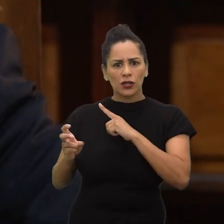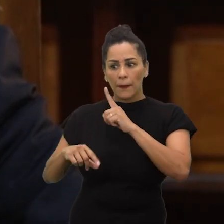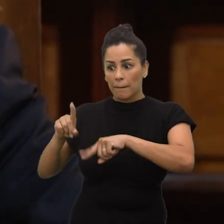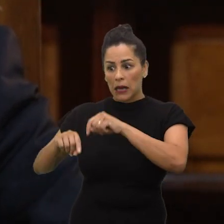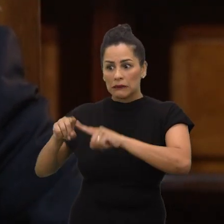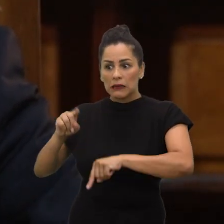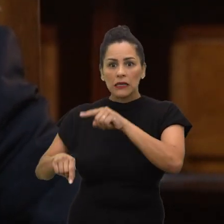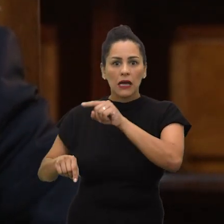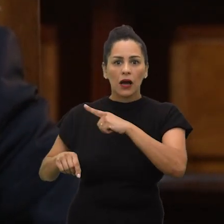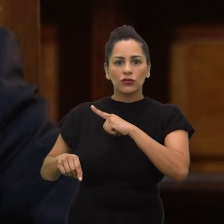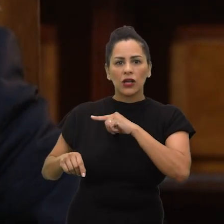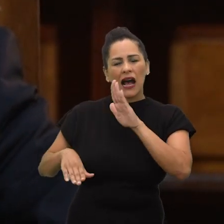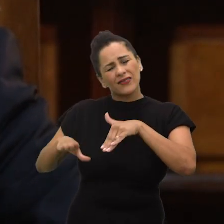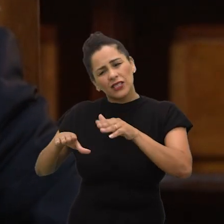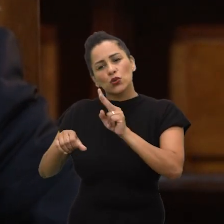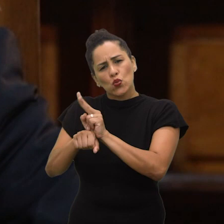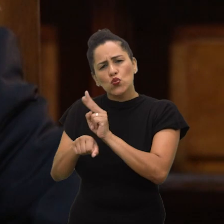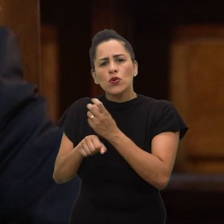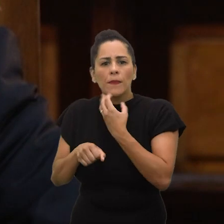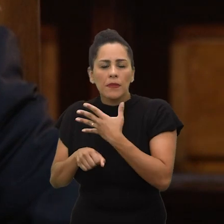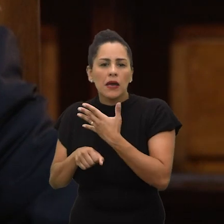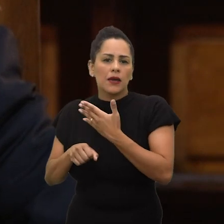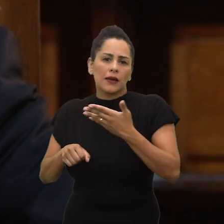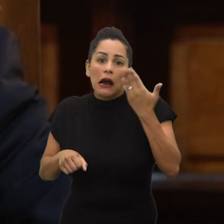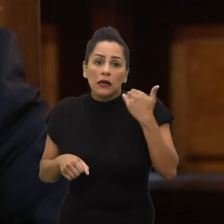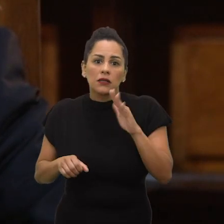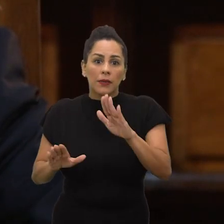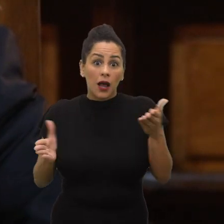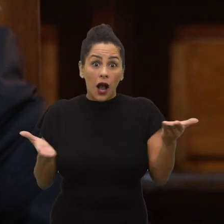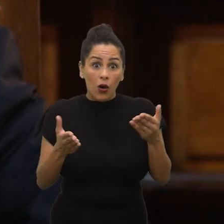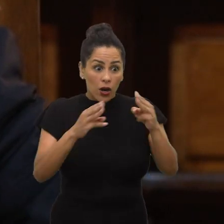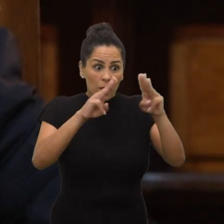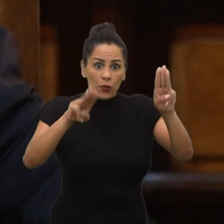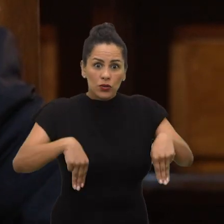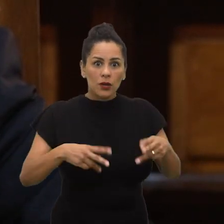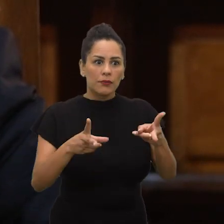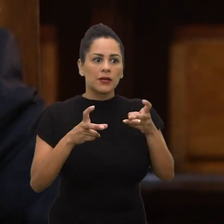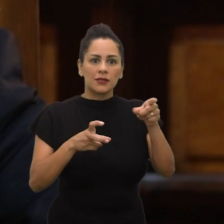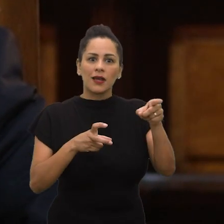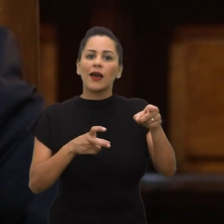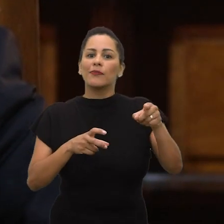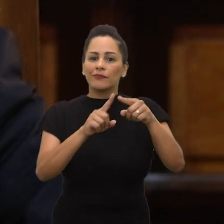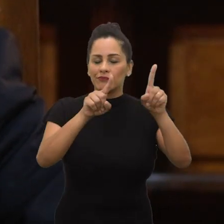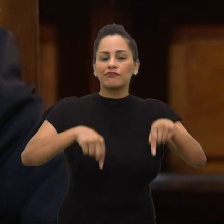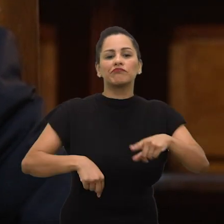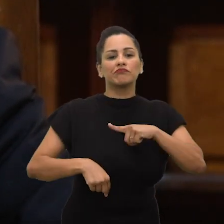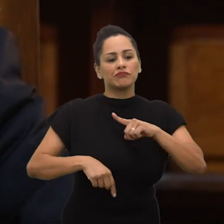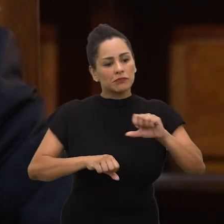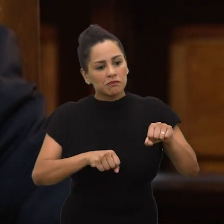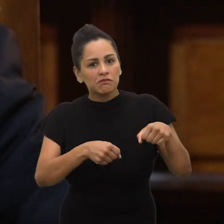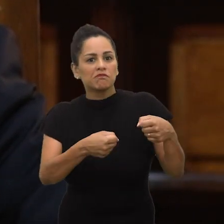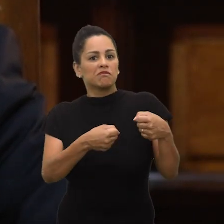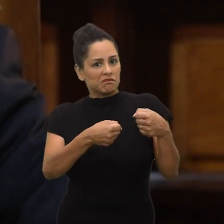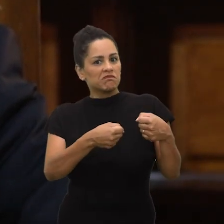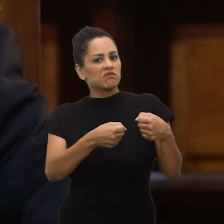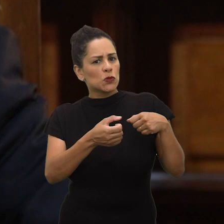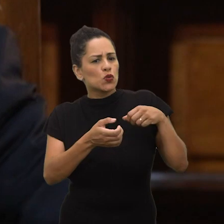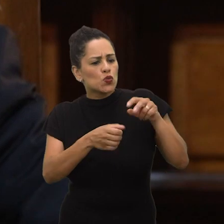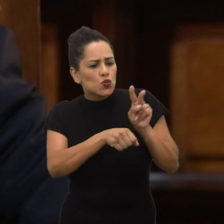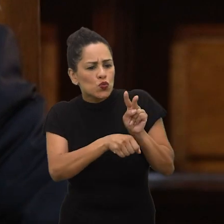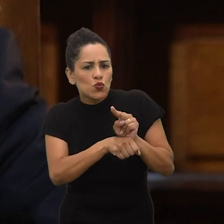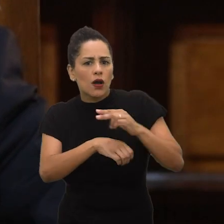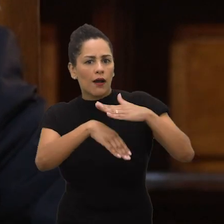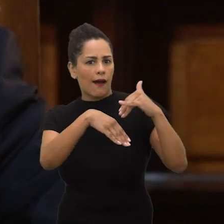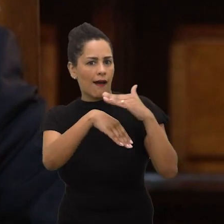bem cuidado né o museu aqui a gente percebe a dedicação do servidores e como tribunal cuidou com carinho aqui